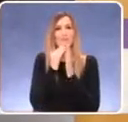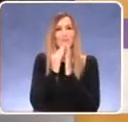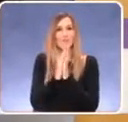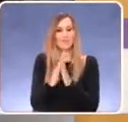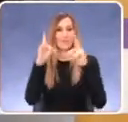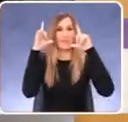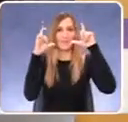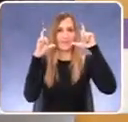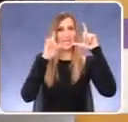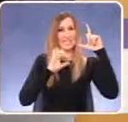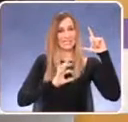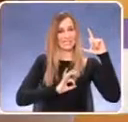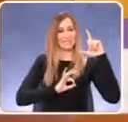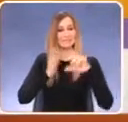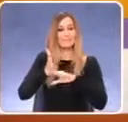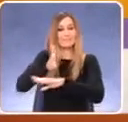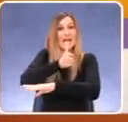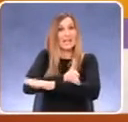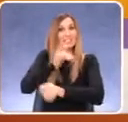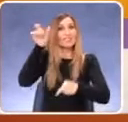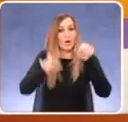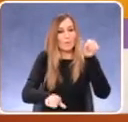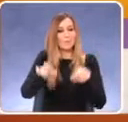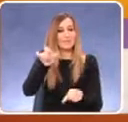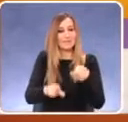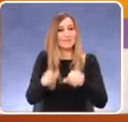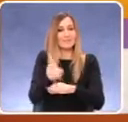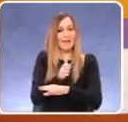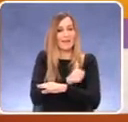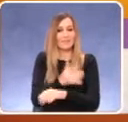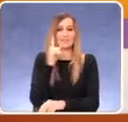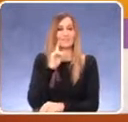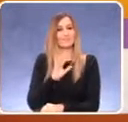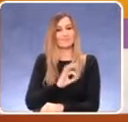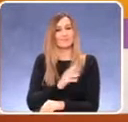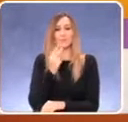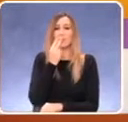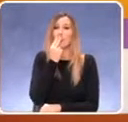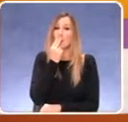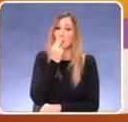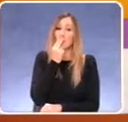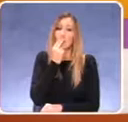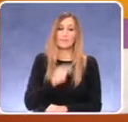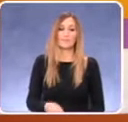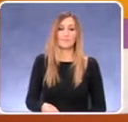da Maria do Rosário antes da cirurgia. Esta era a Maria do Rosário. Dois dentitos. Era vidente.